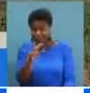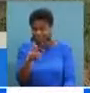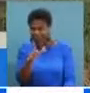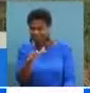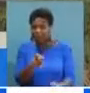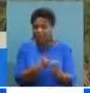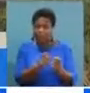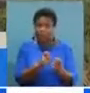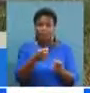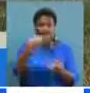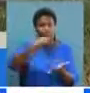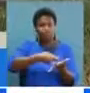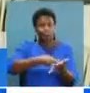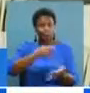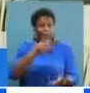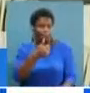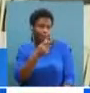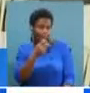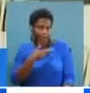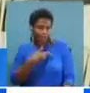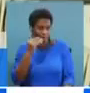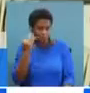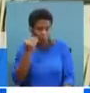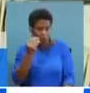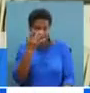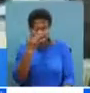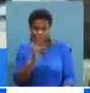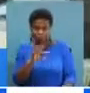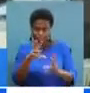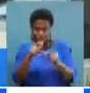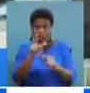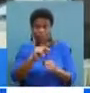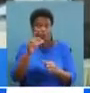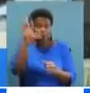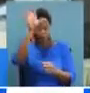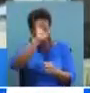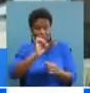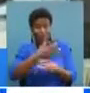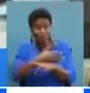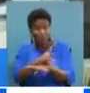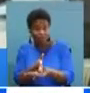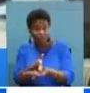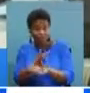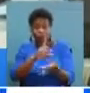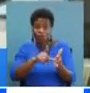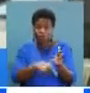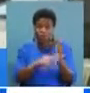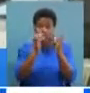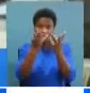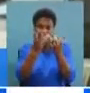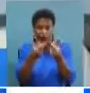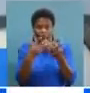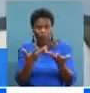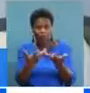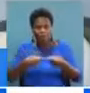e conta com os financiamentos do BAT e do Governo. Devido a atrasos na execução dos projetos, contabiliza-se nesta